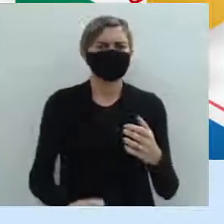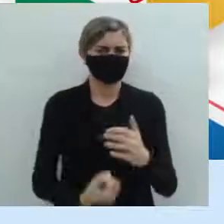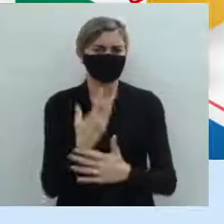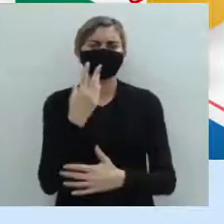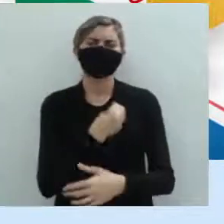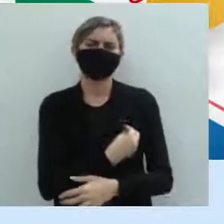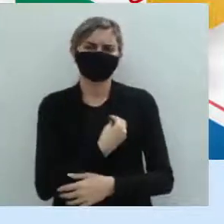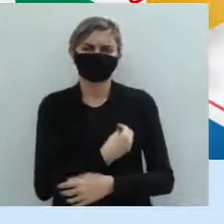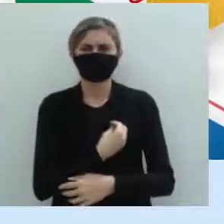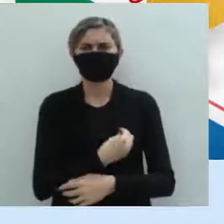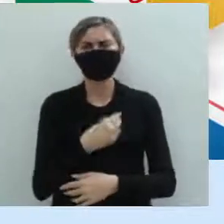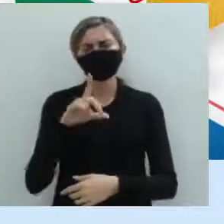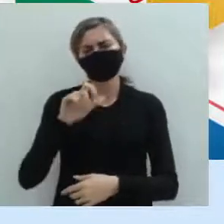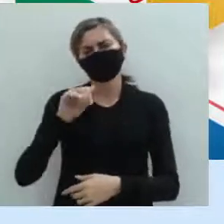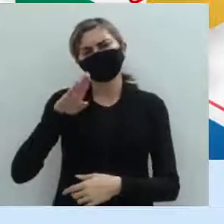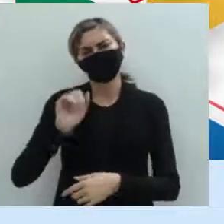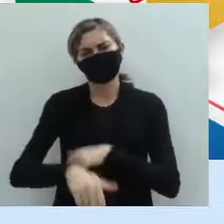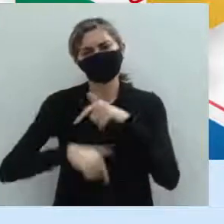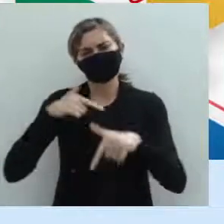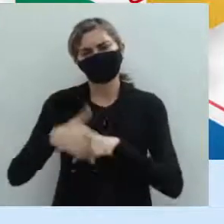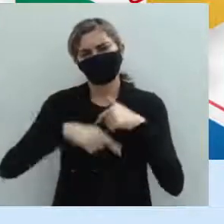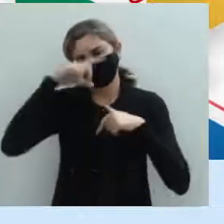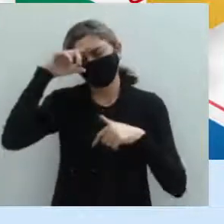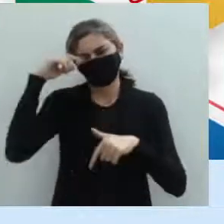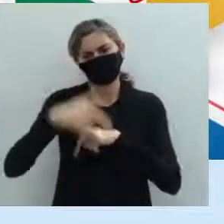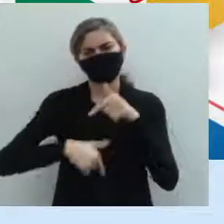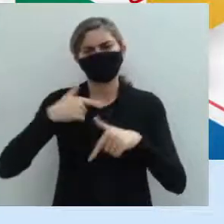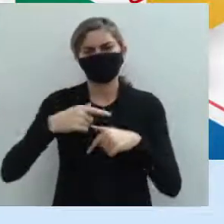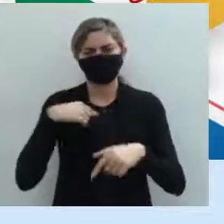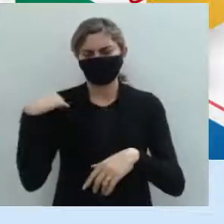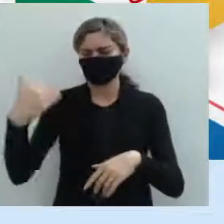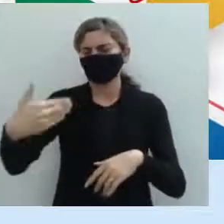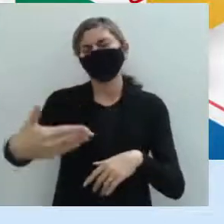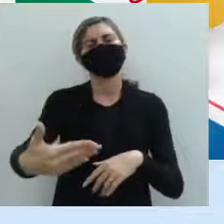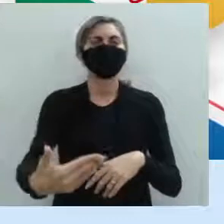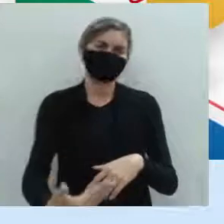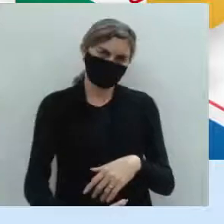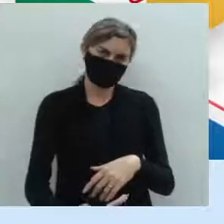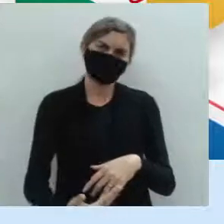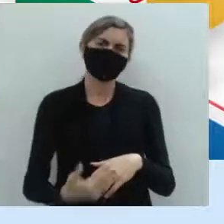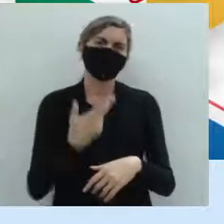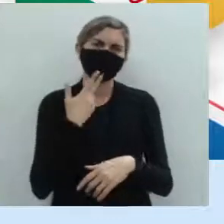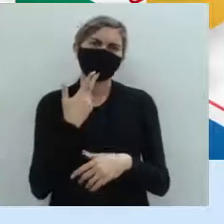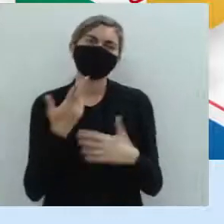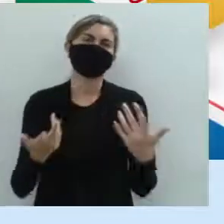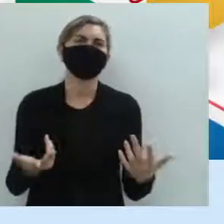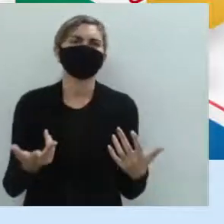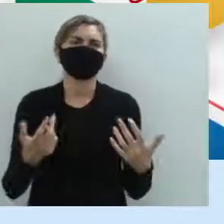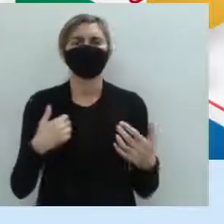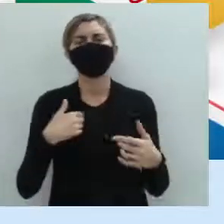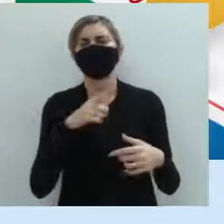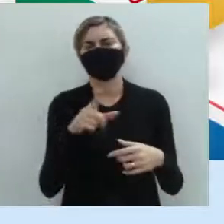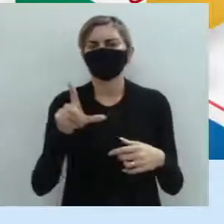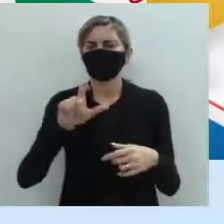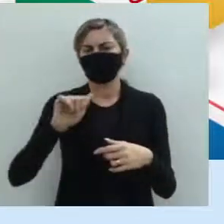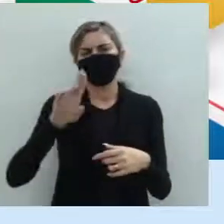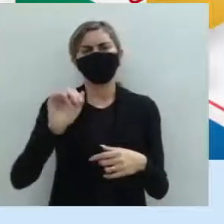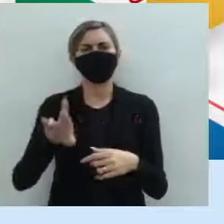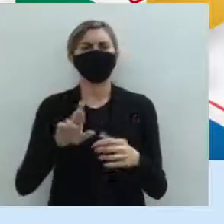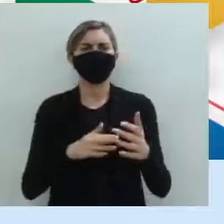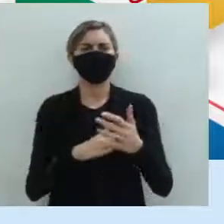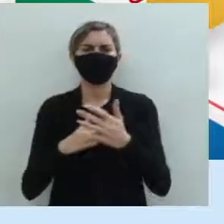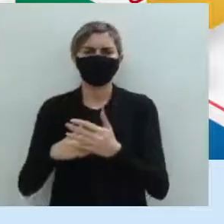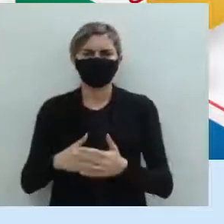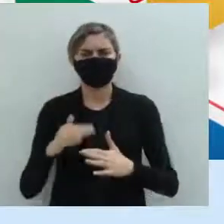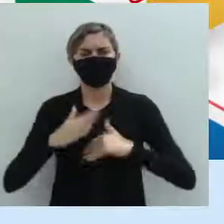existir. Então, o labor são as atividades básicas do dia a dia, certo? E ela diz o seguinte, ó, em si o labor é um